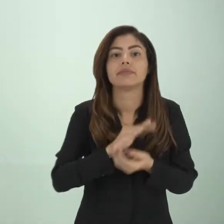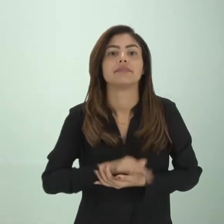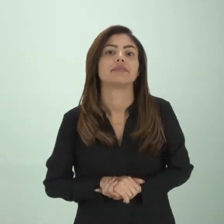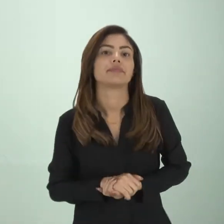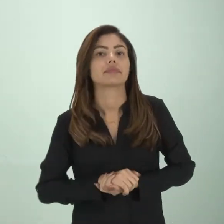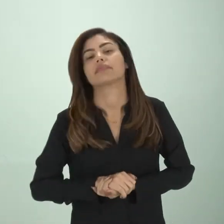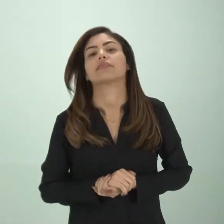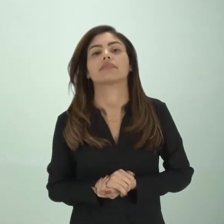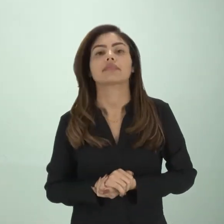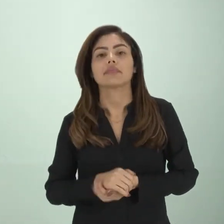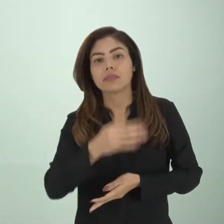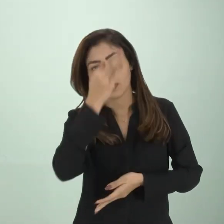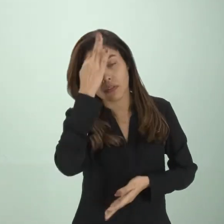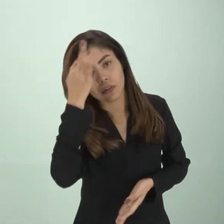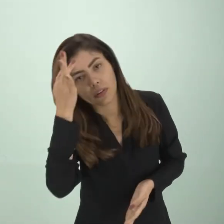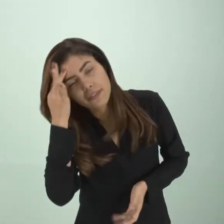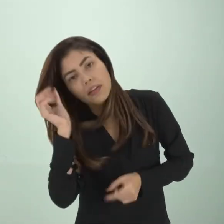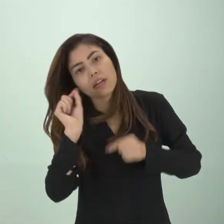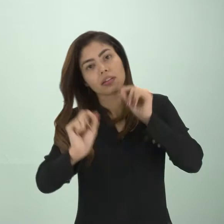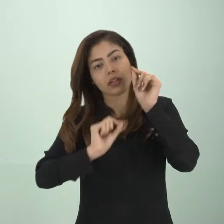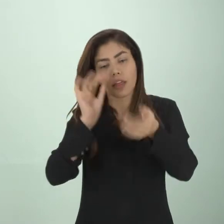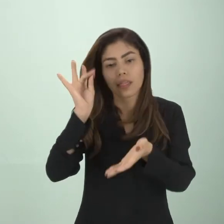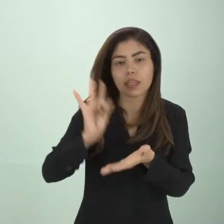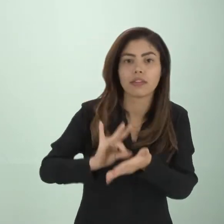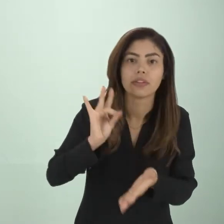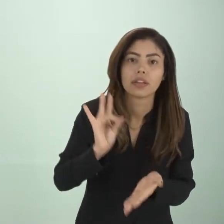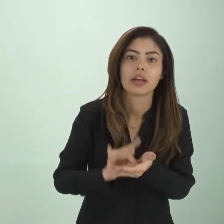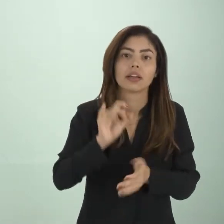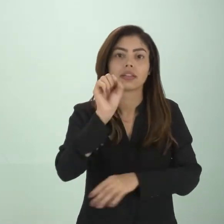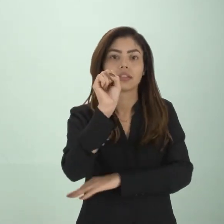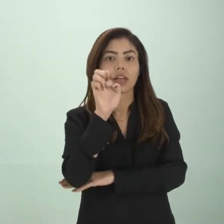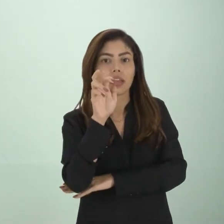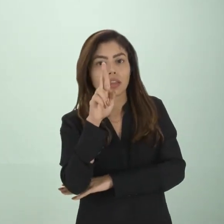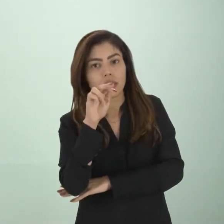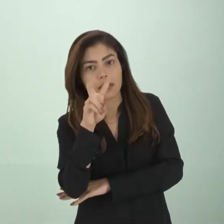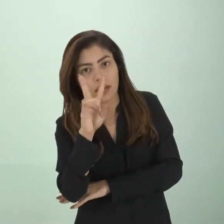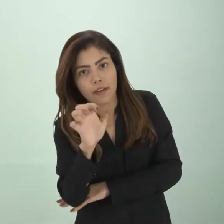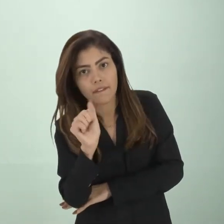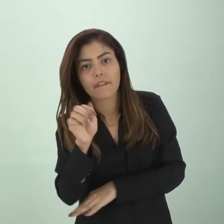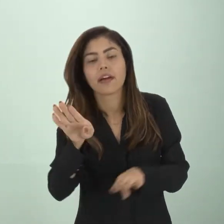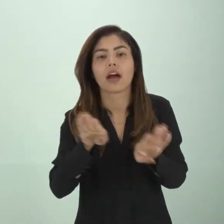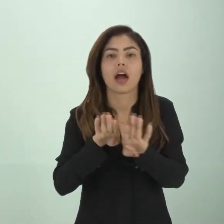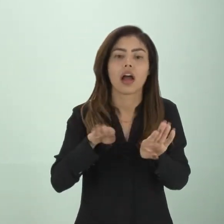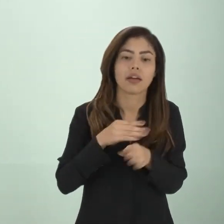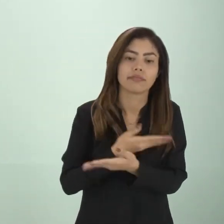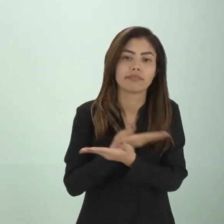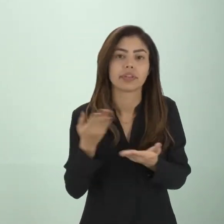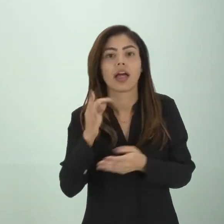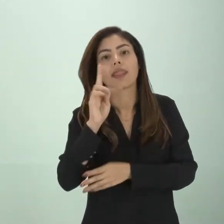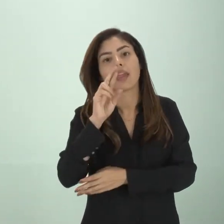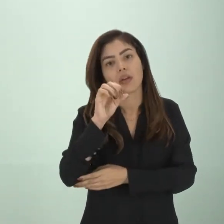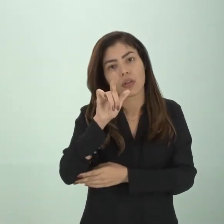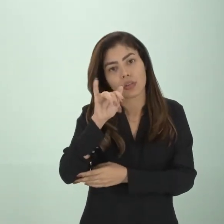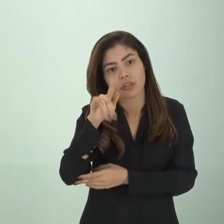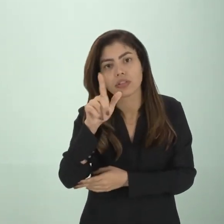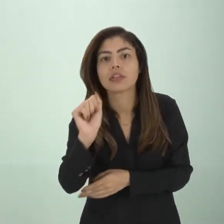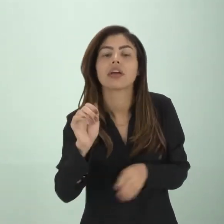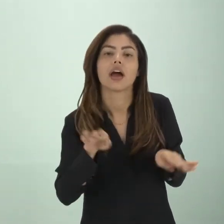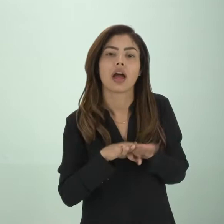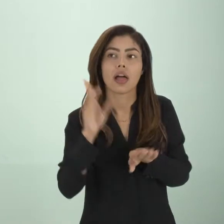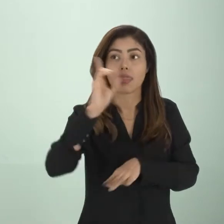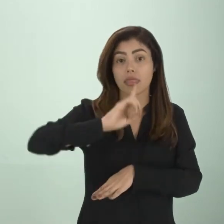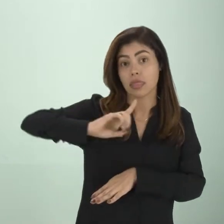A filosofia, na verdade, tornou-se serva, subserviente à teologia.